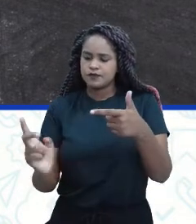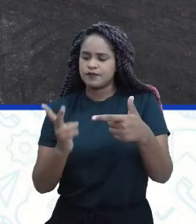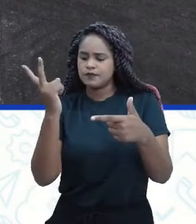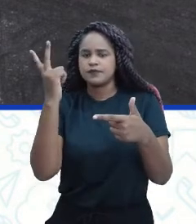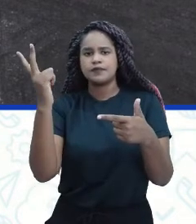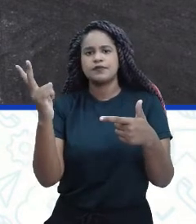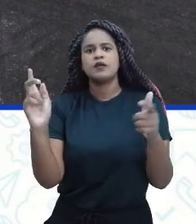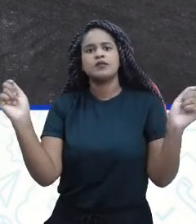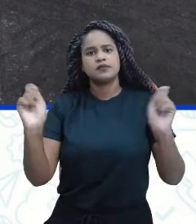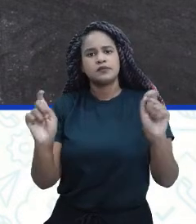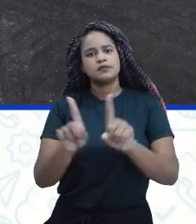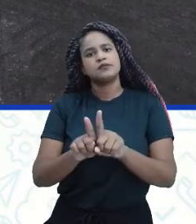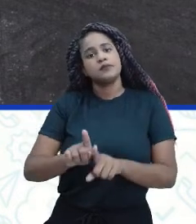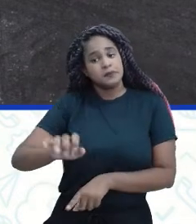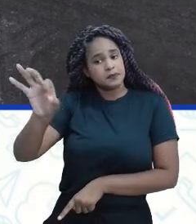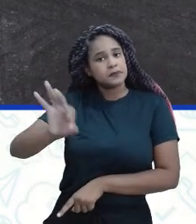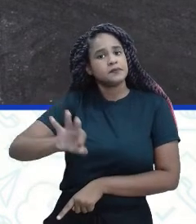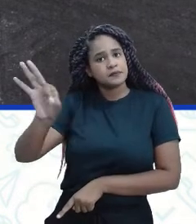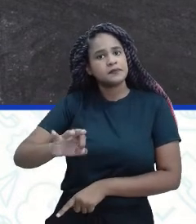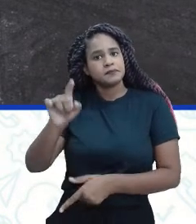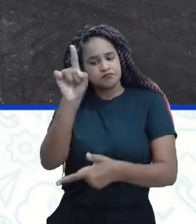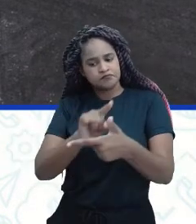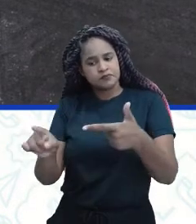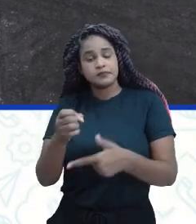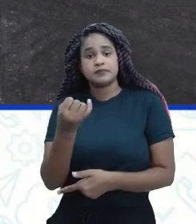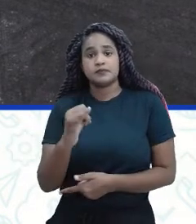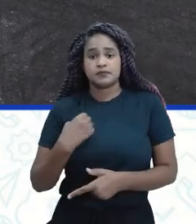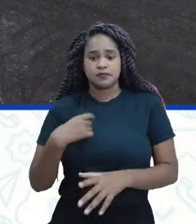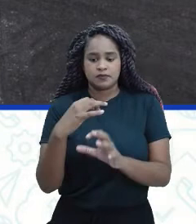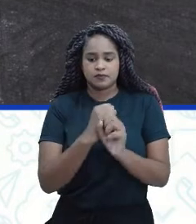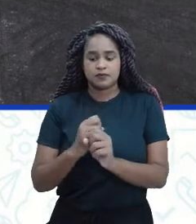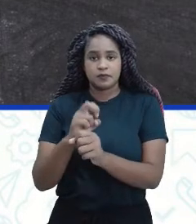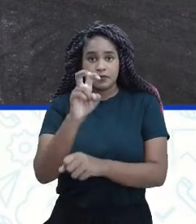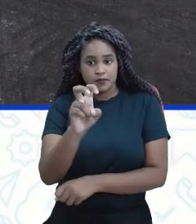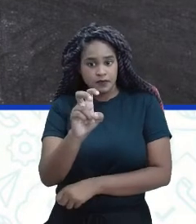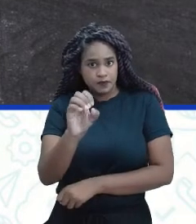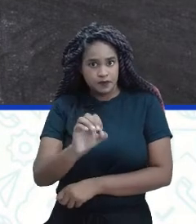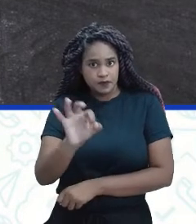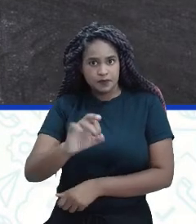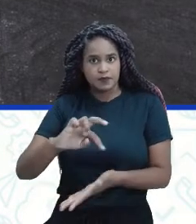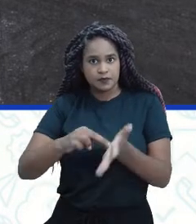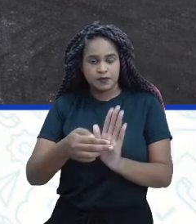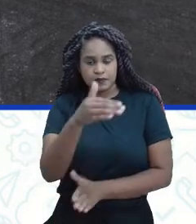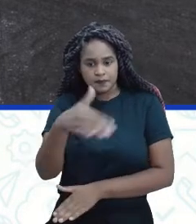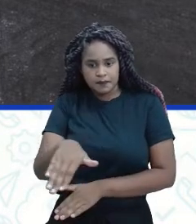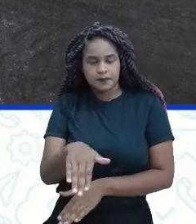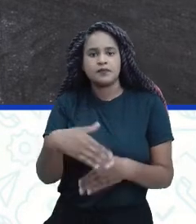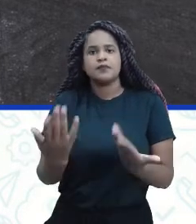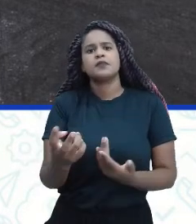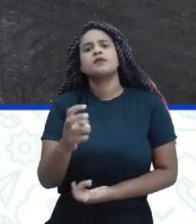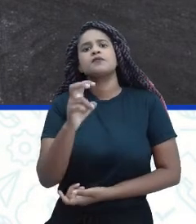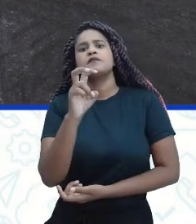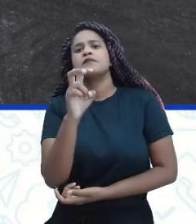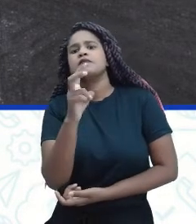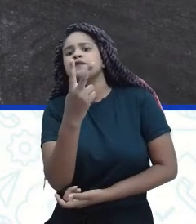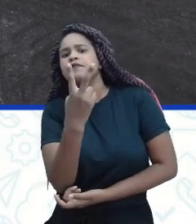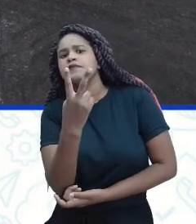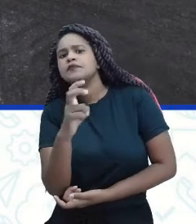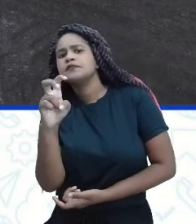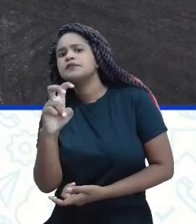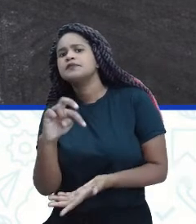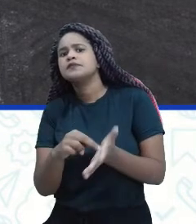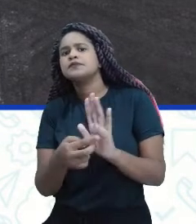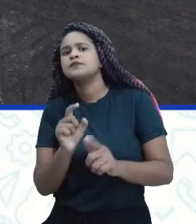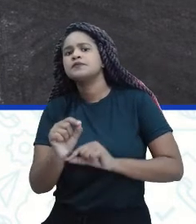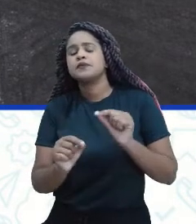fazer a divisão com a porcentagem. Se eu calculei 50% dizendo que era metade, o 25% é metade da